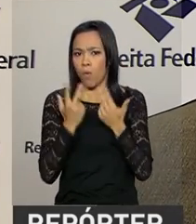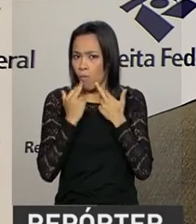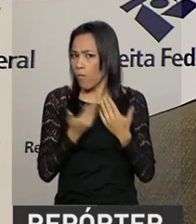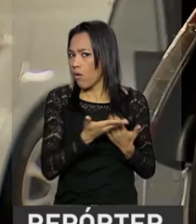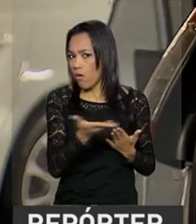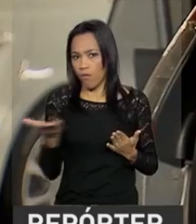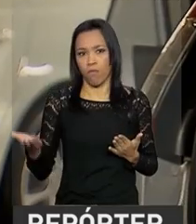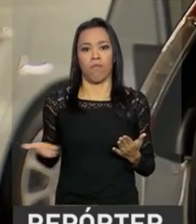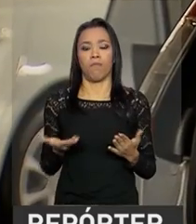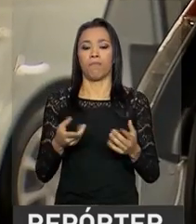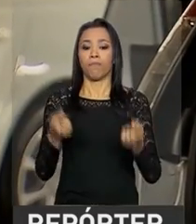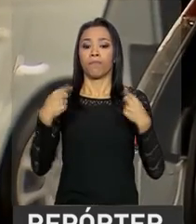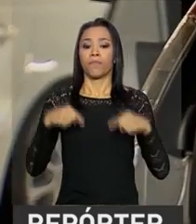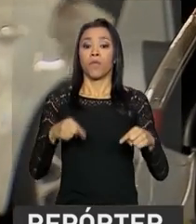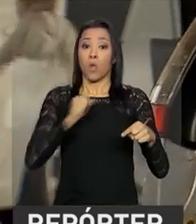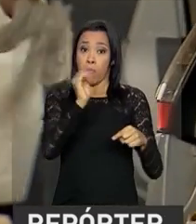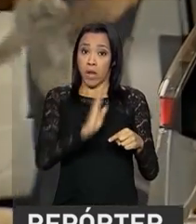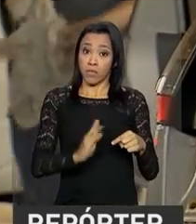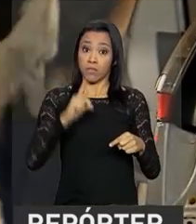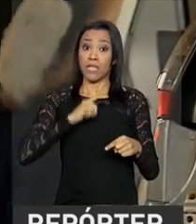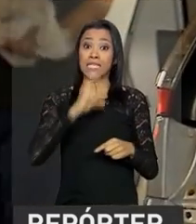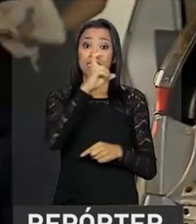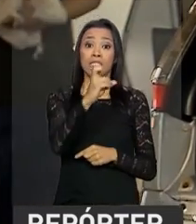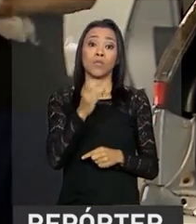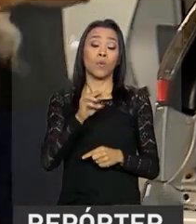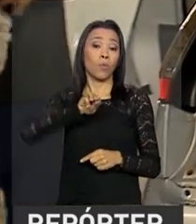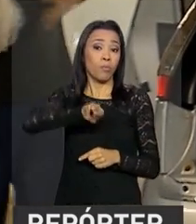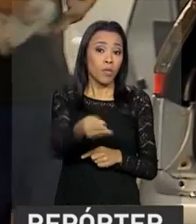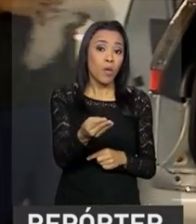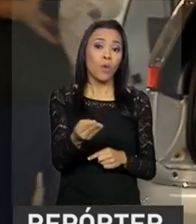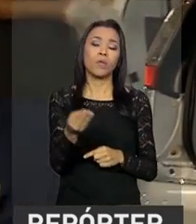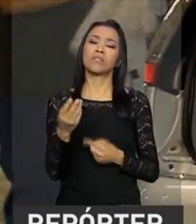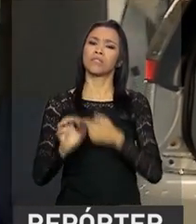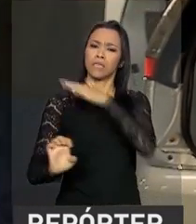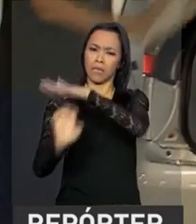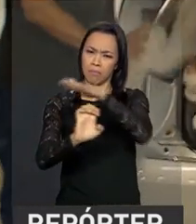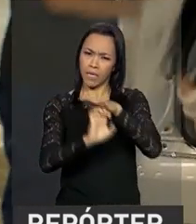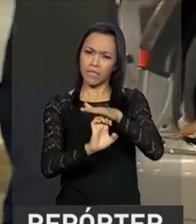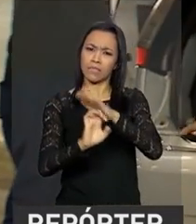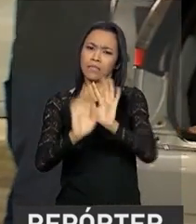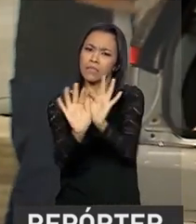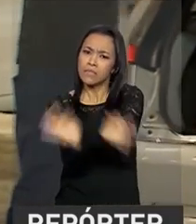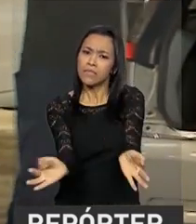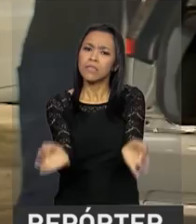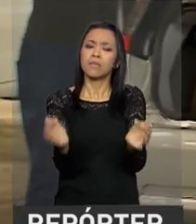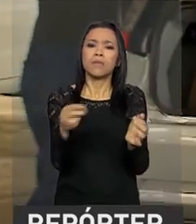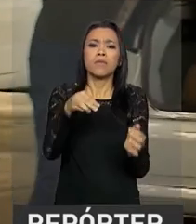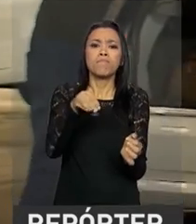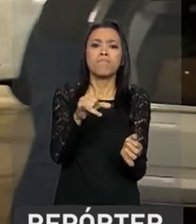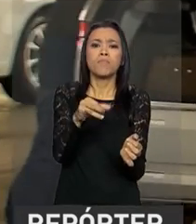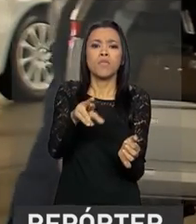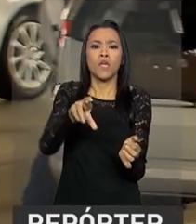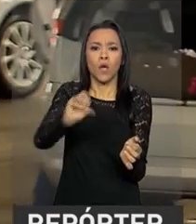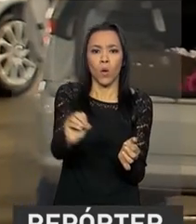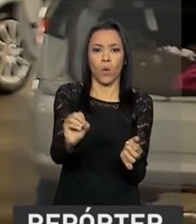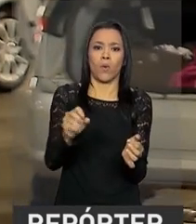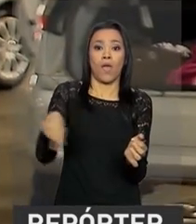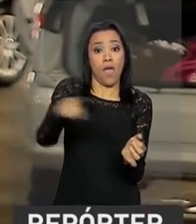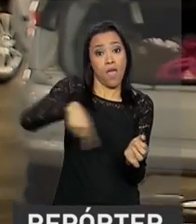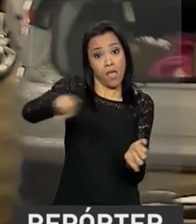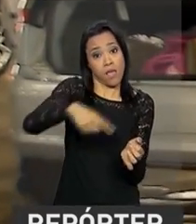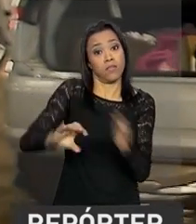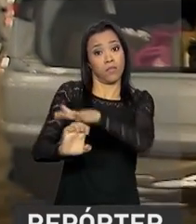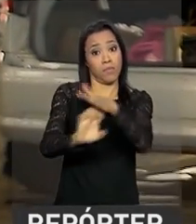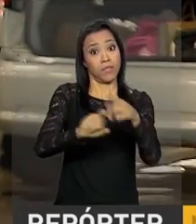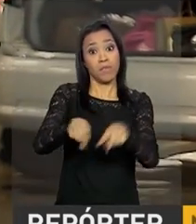síntese o brasil tem cerca de 5 milhões de micro e pequenas empresas inscritas no simples nacional elas são de grande importância